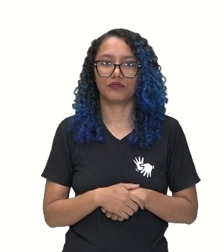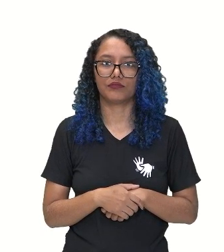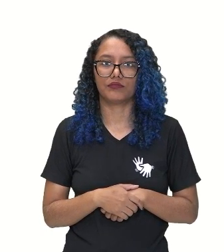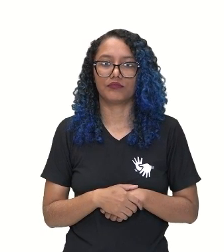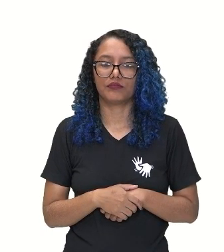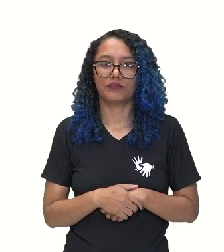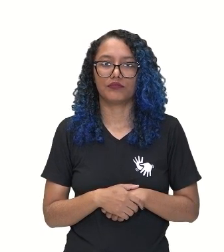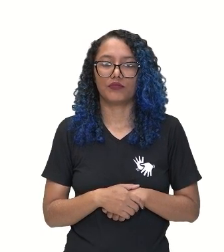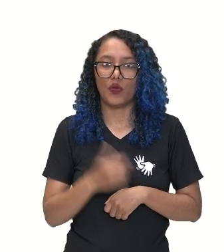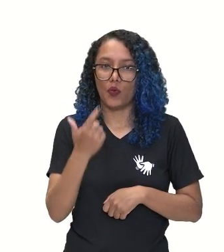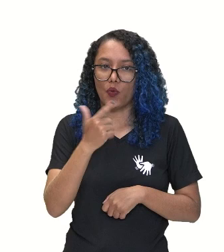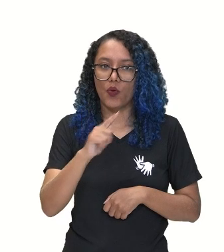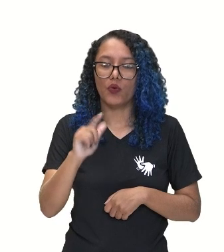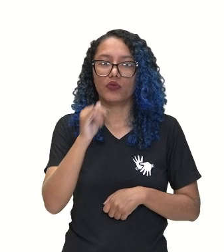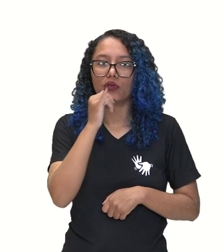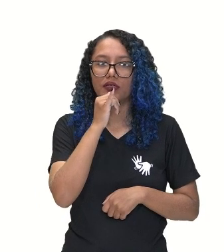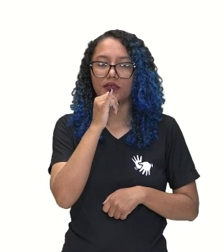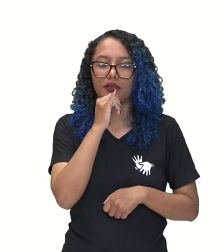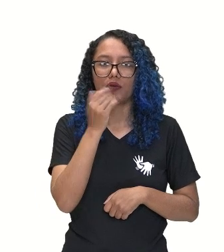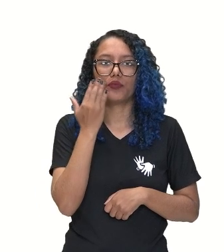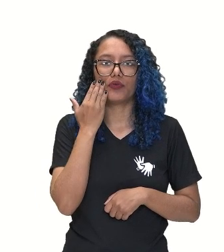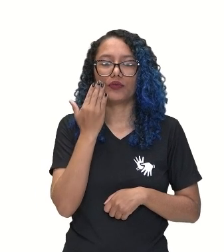fixado melhor,